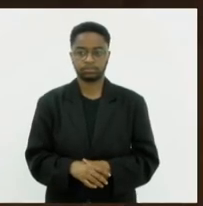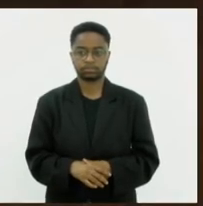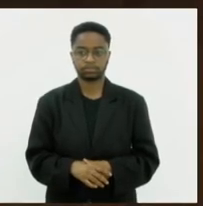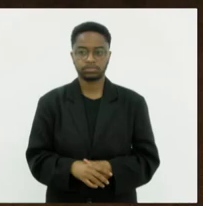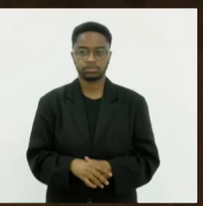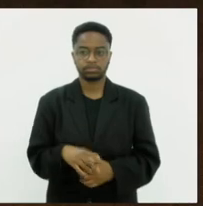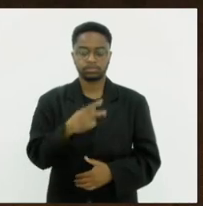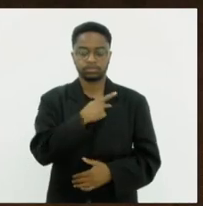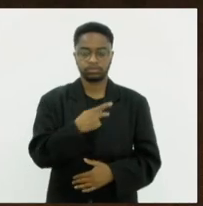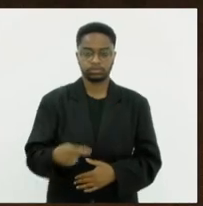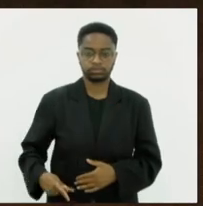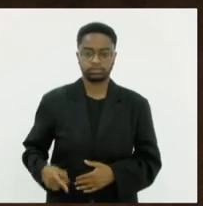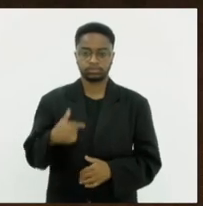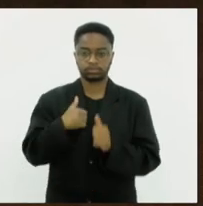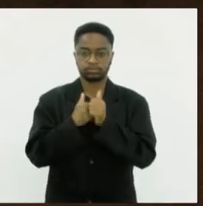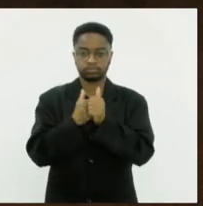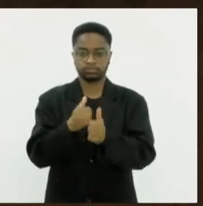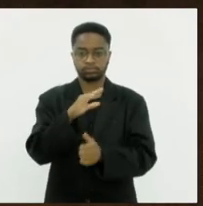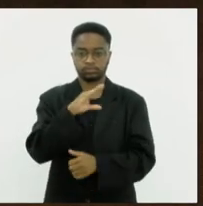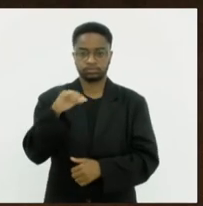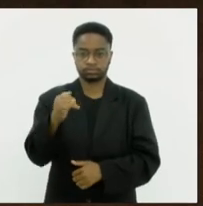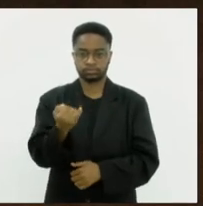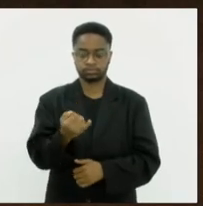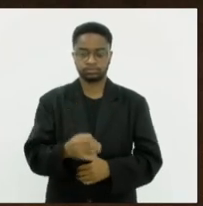Senhora presidente, acompanho o parecer da CCJ.